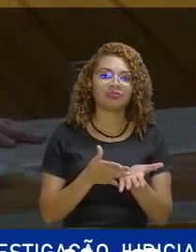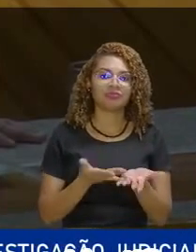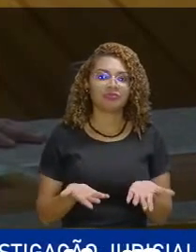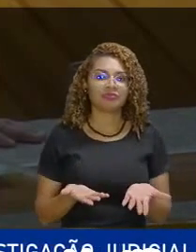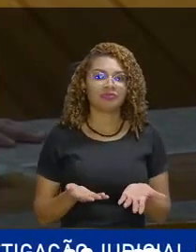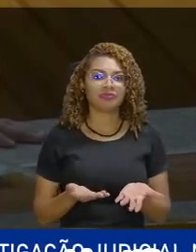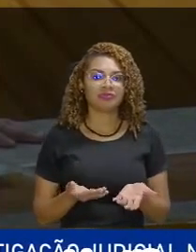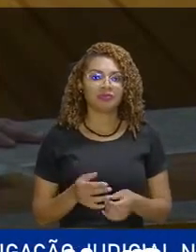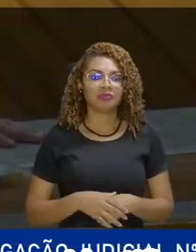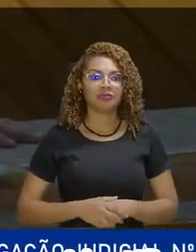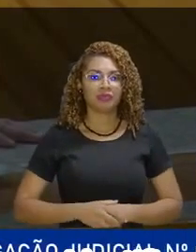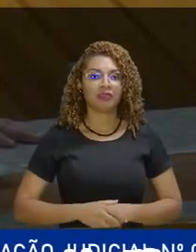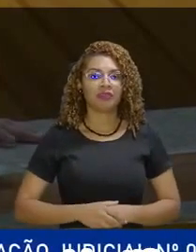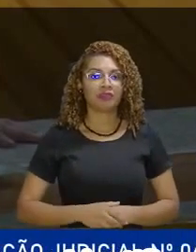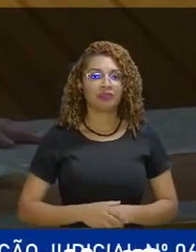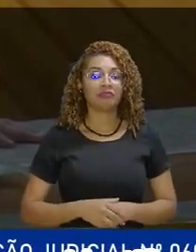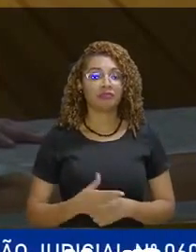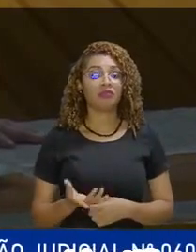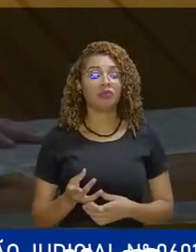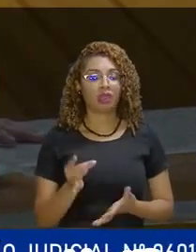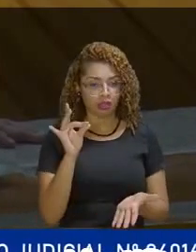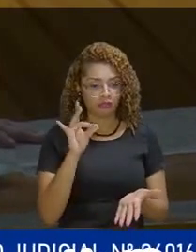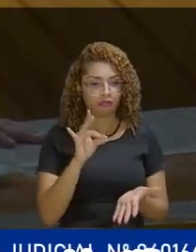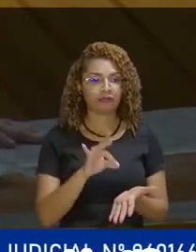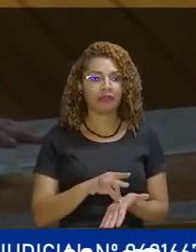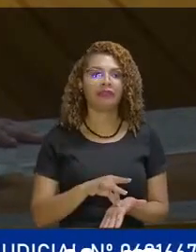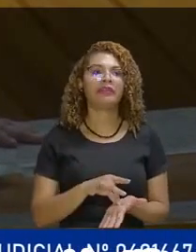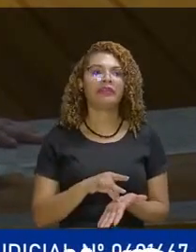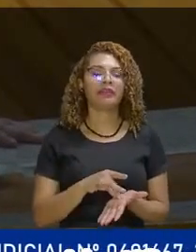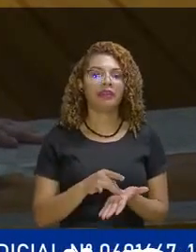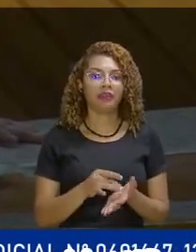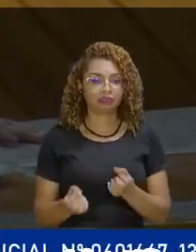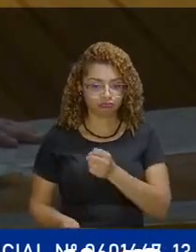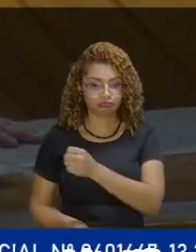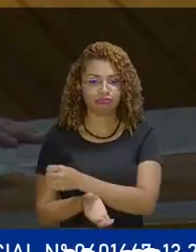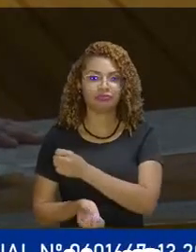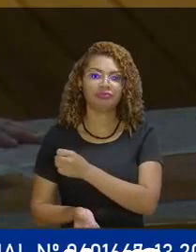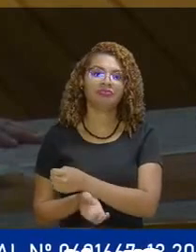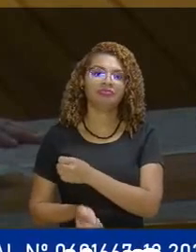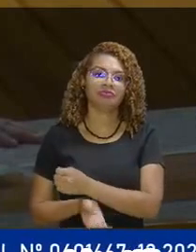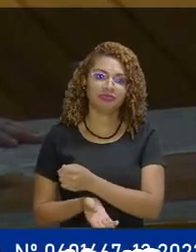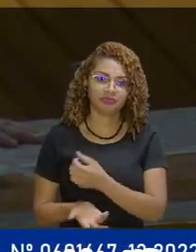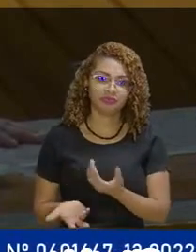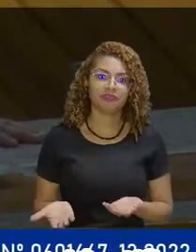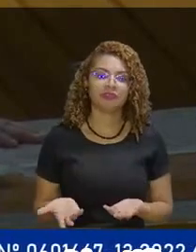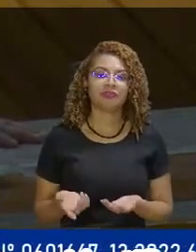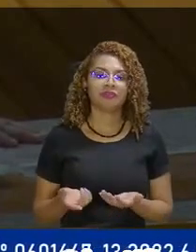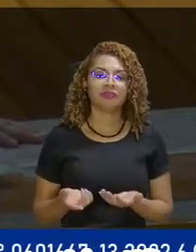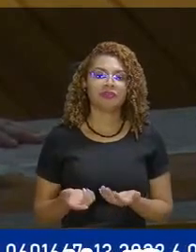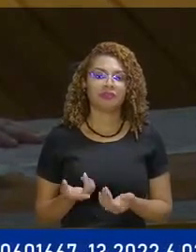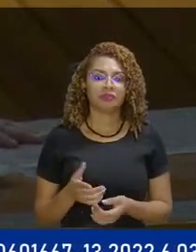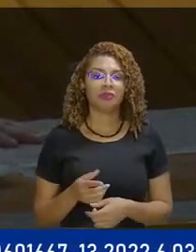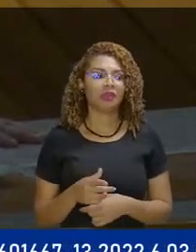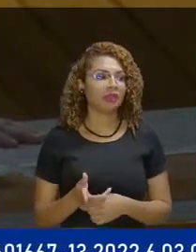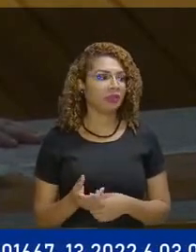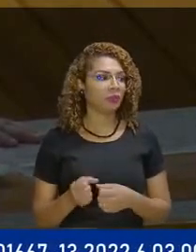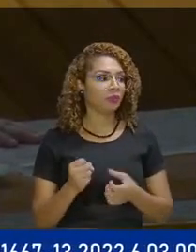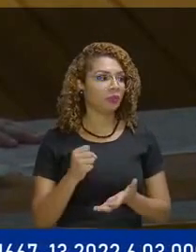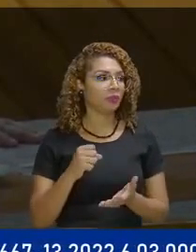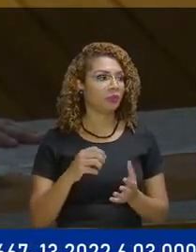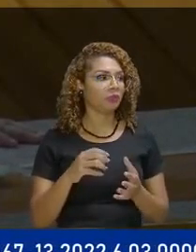de que a finalidade era, sim, captação ilícita de sufrágio, com abuso do poder econômico,